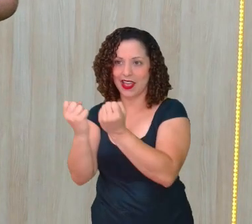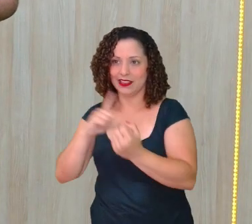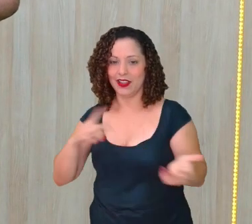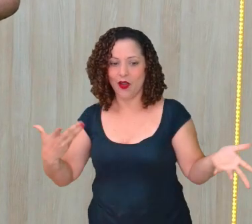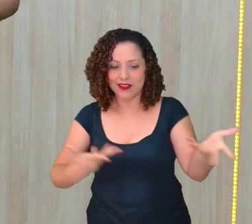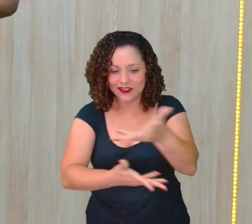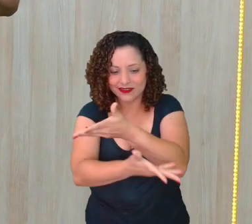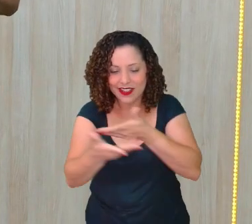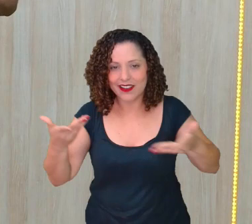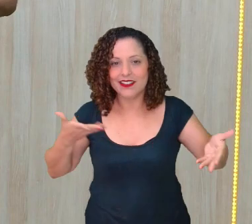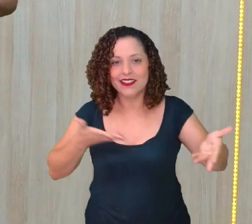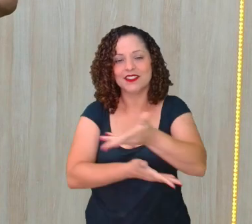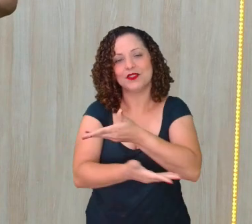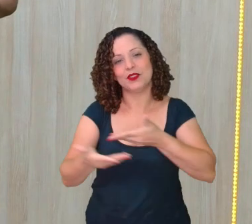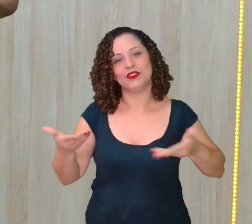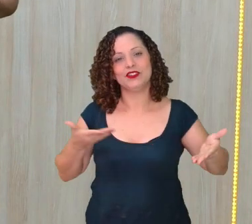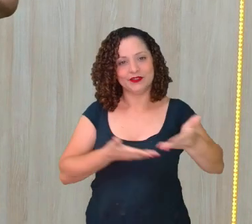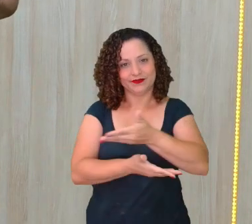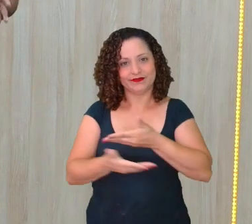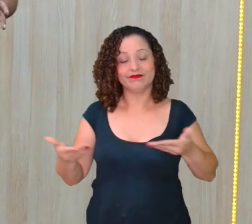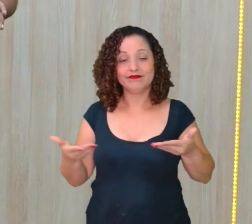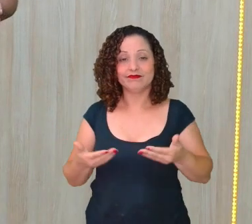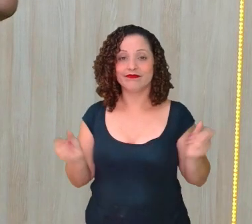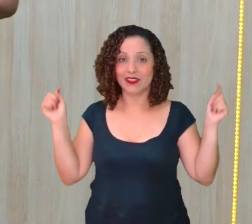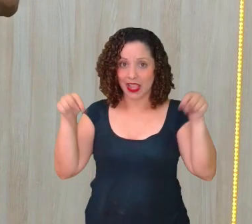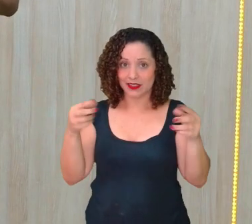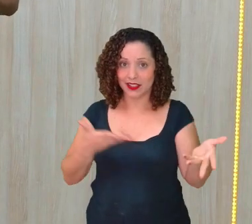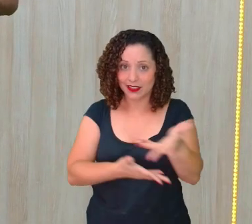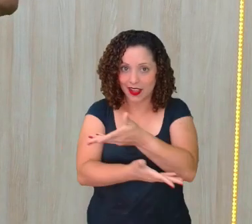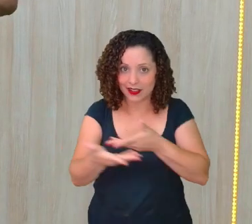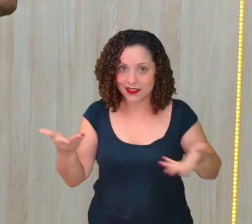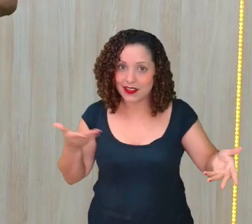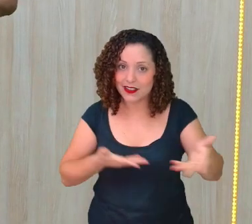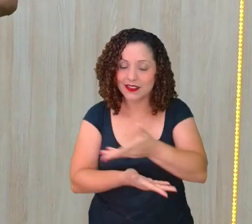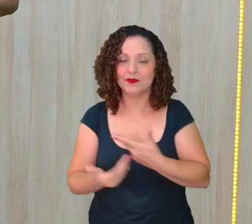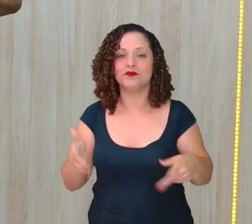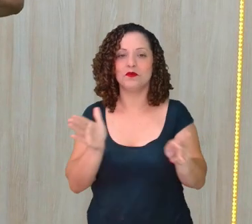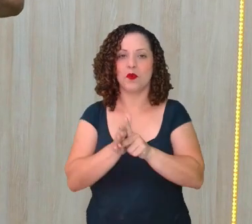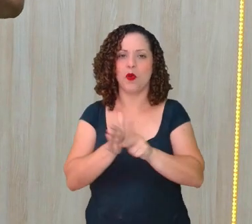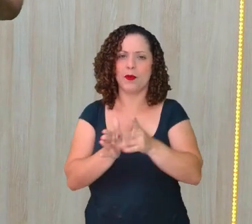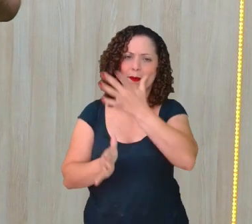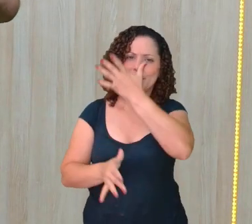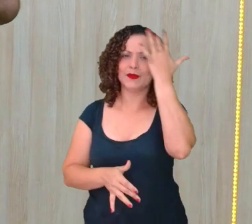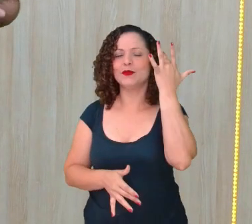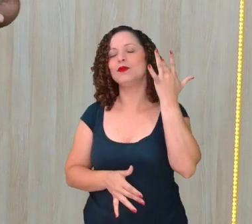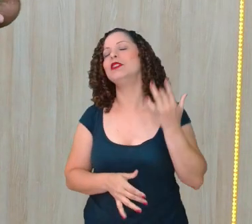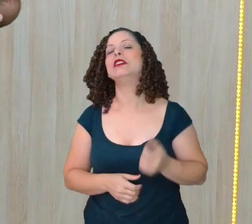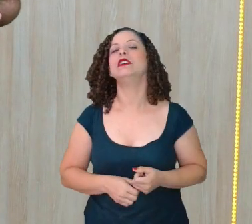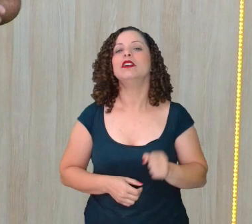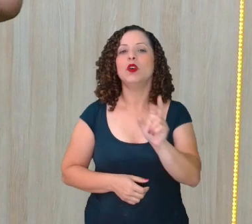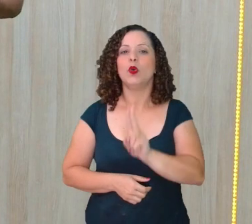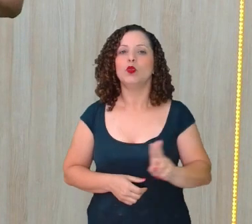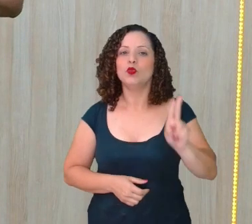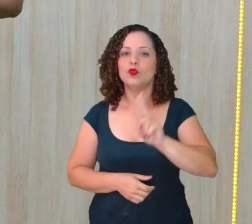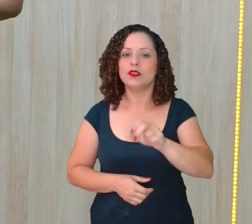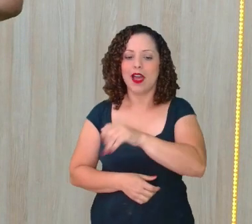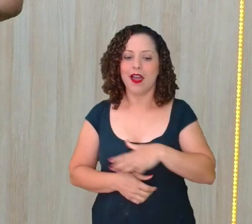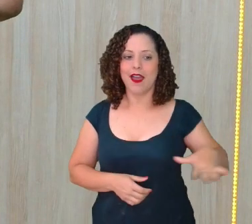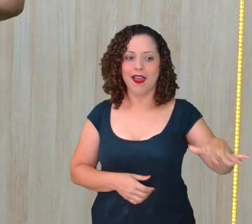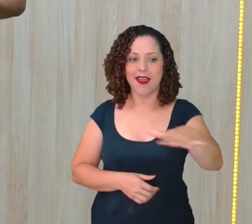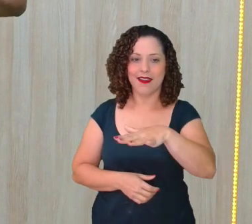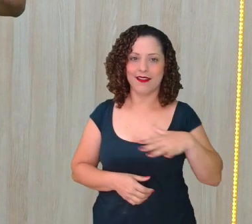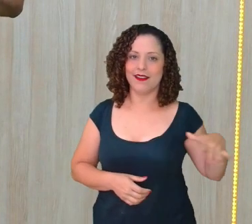interações. E muitas vezes essas interações que o ser humano faz com o espaço natural não